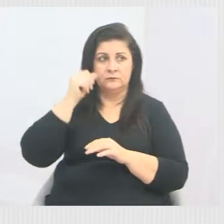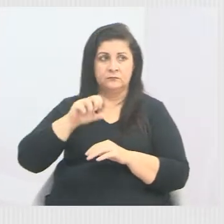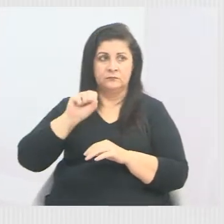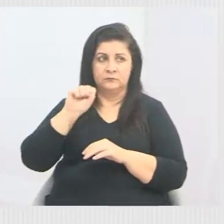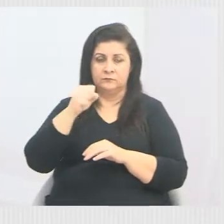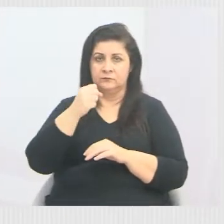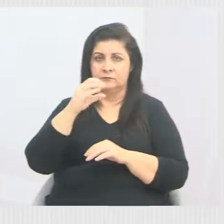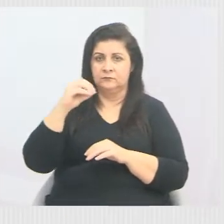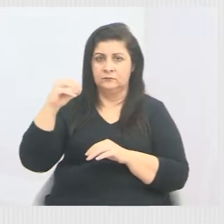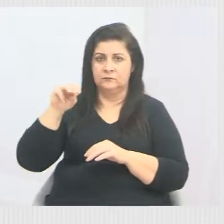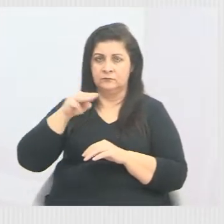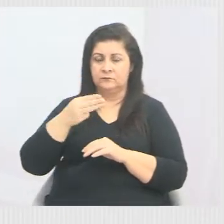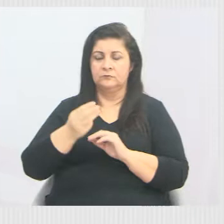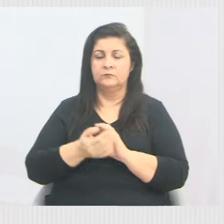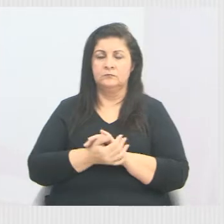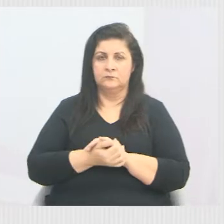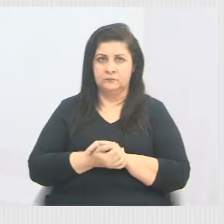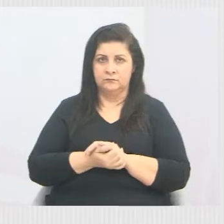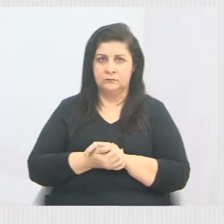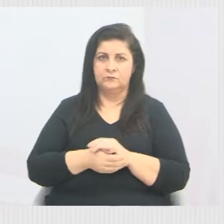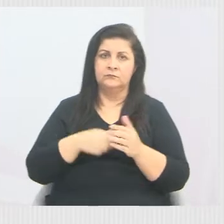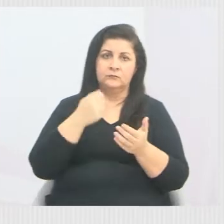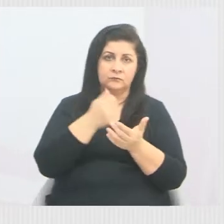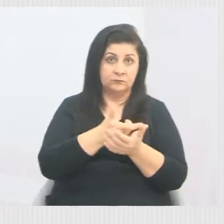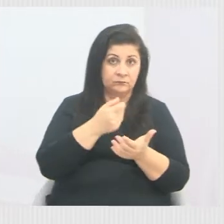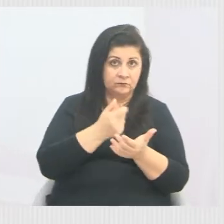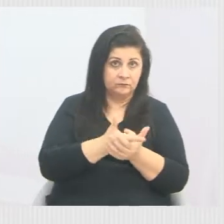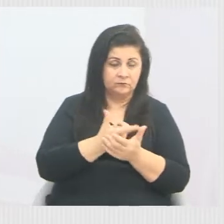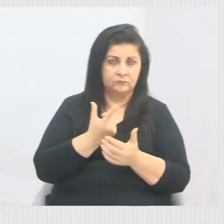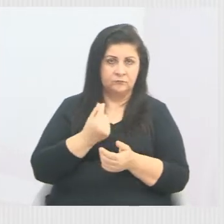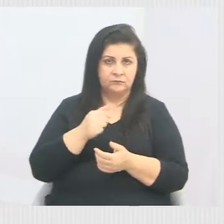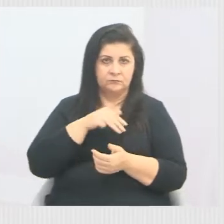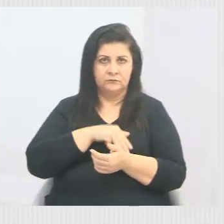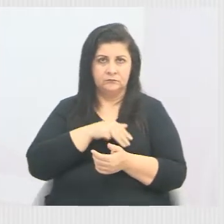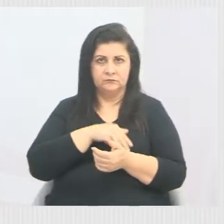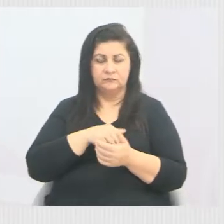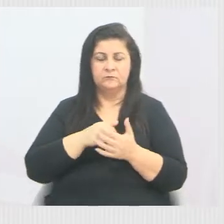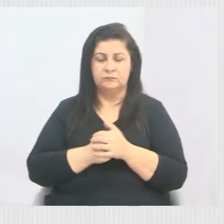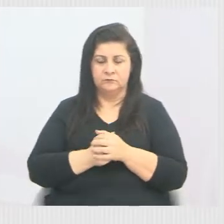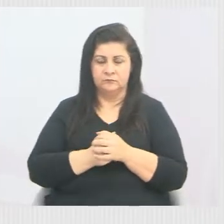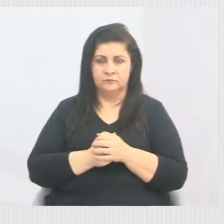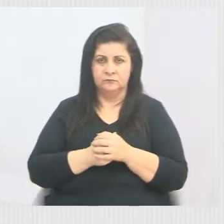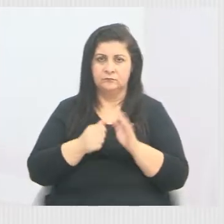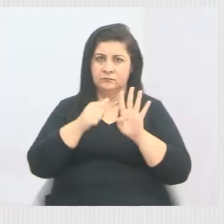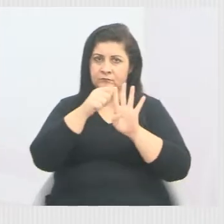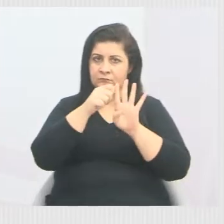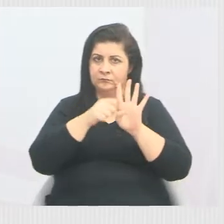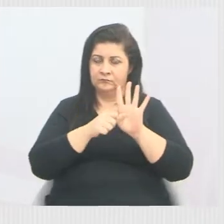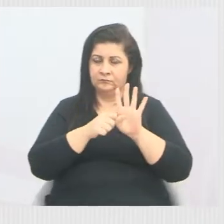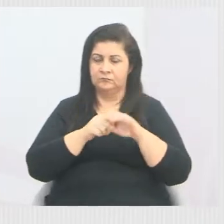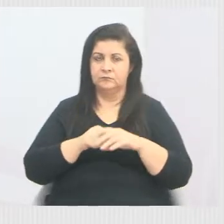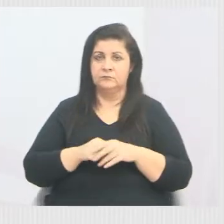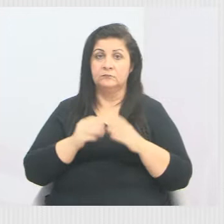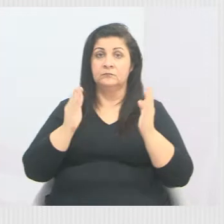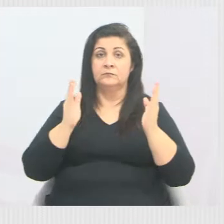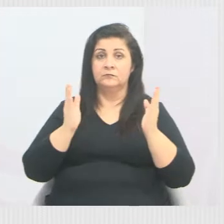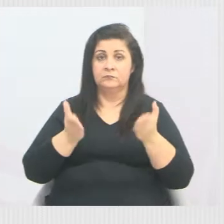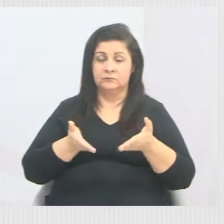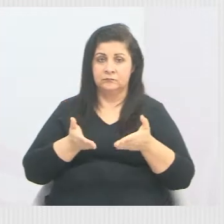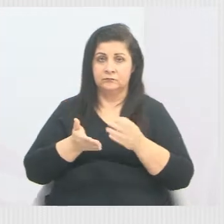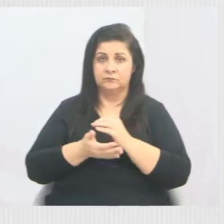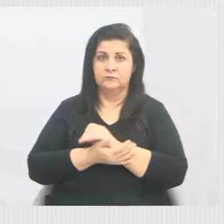836.134.000. Esse foi o gasto com o pessoal no último quadrimestre. Agora, com esse